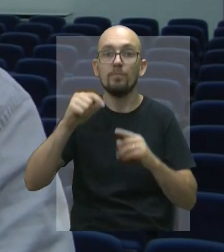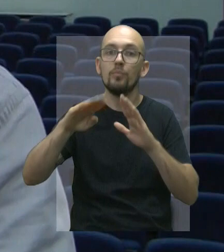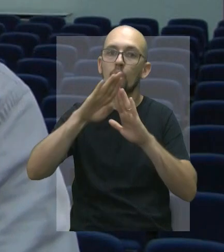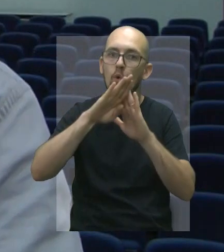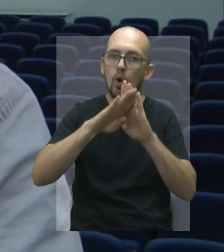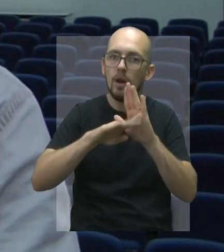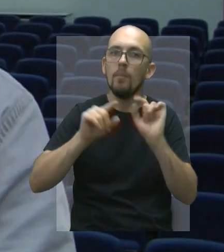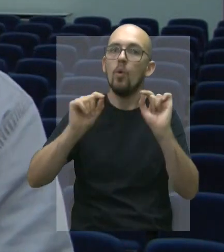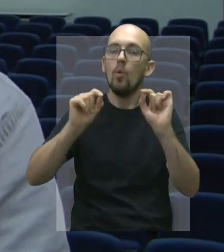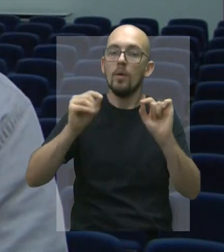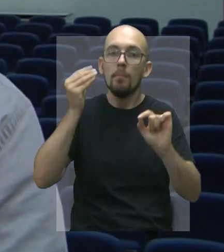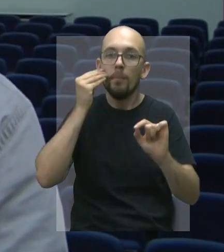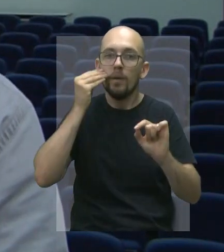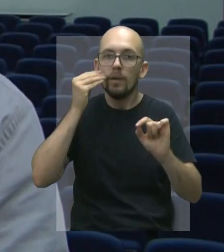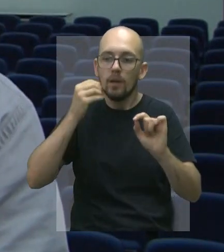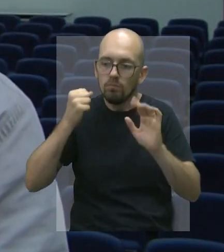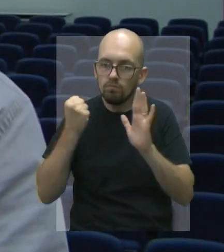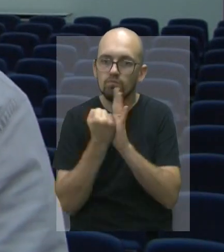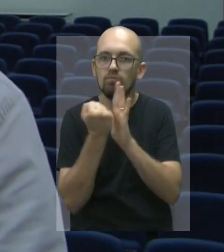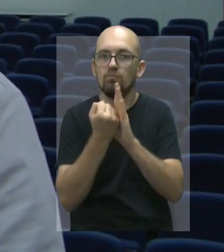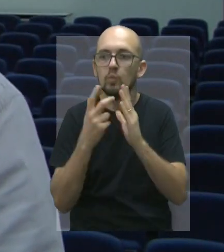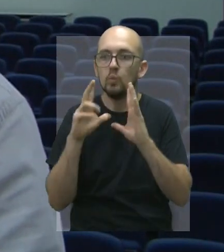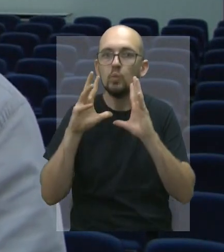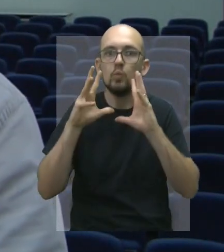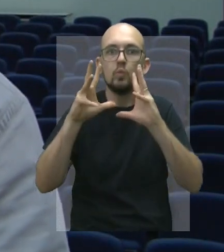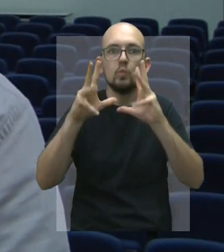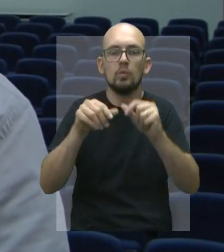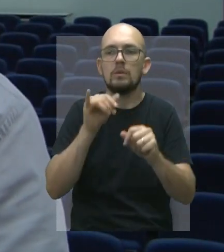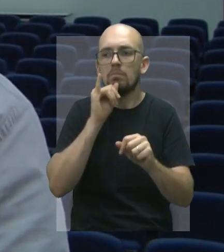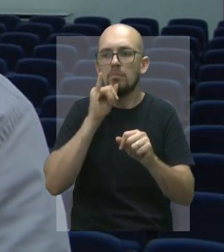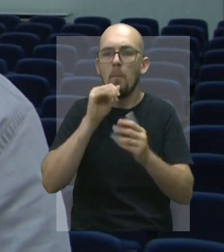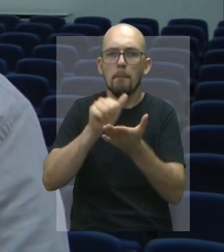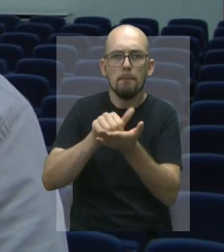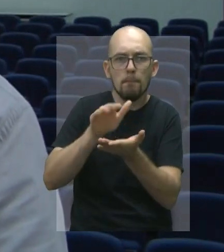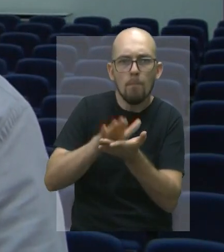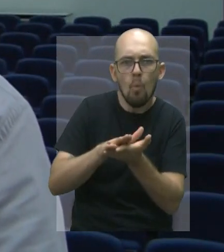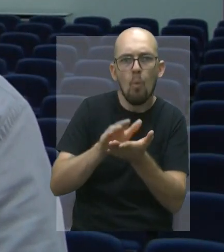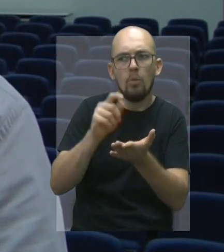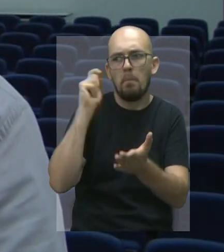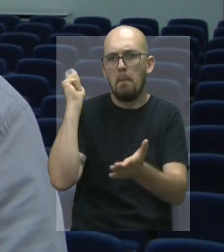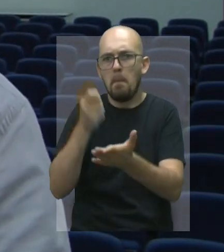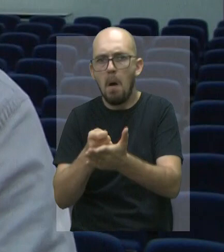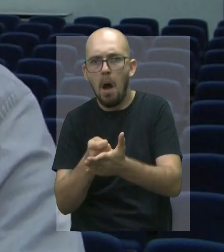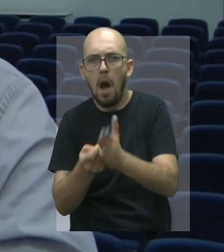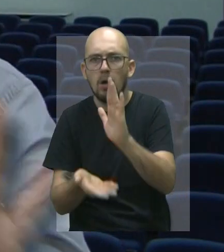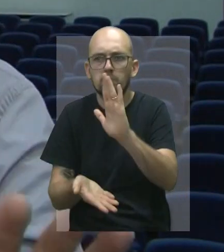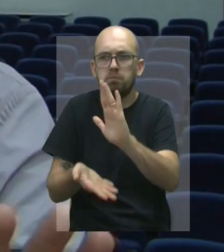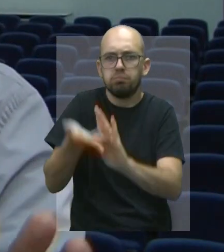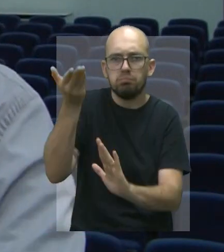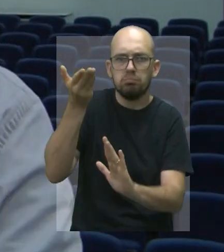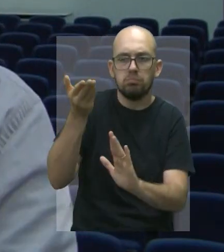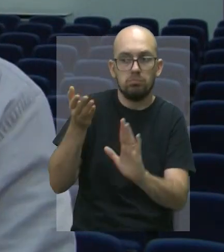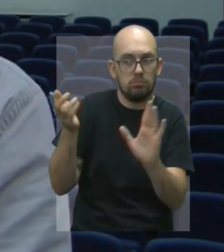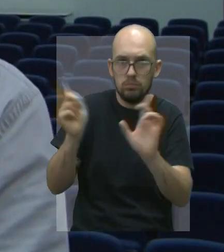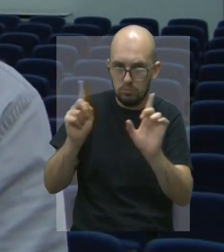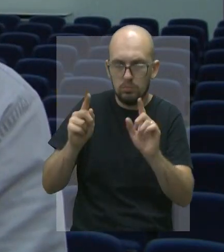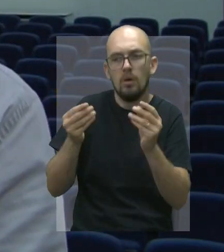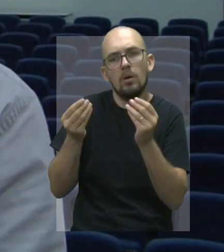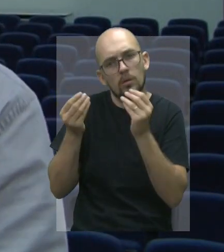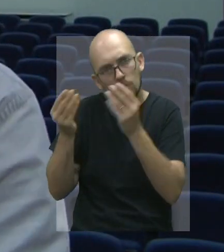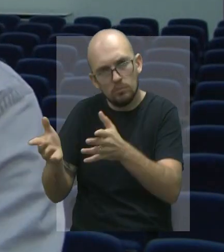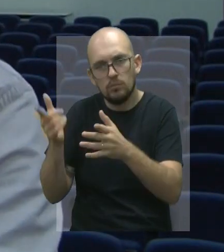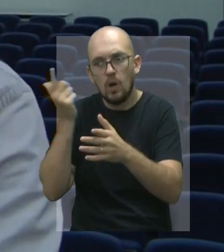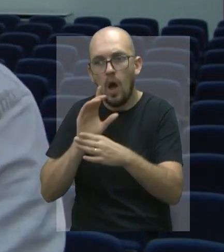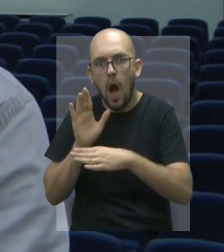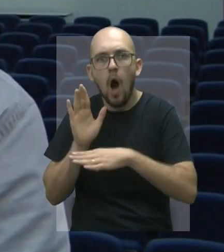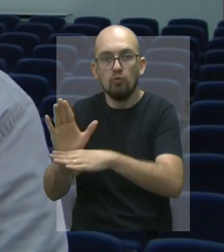regularizar. Aquilo que for possível regularizar sem multa, sem pagamento de taxa, consegue, e aquilo que de alguma